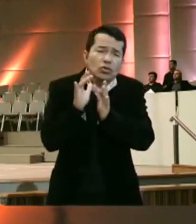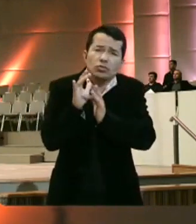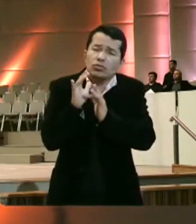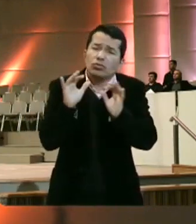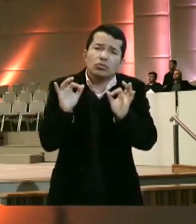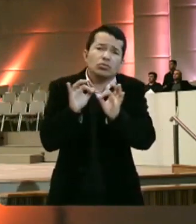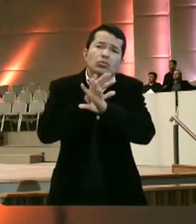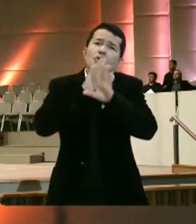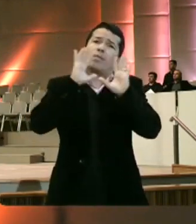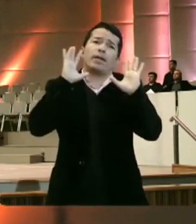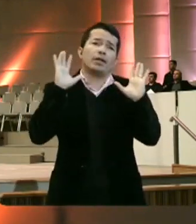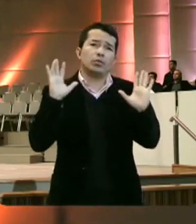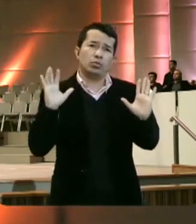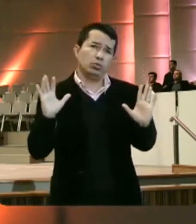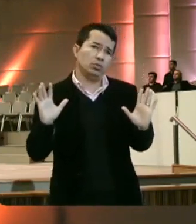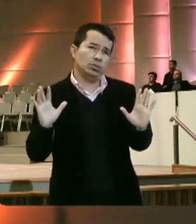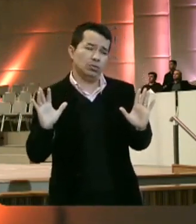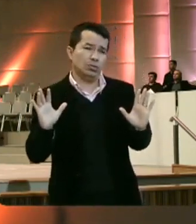suficiente.